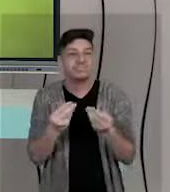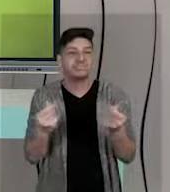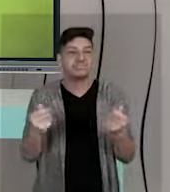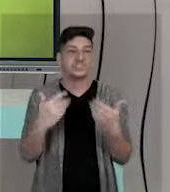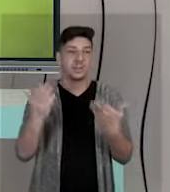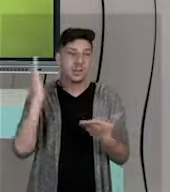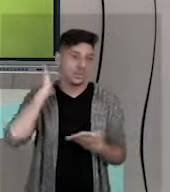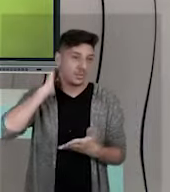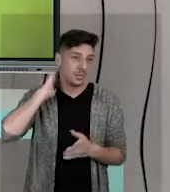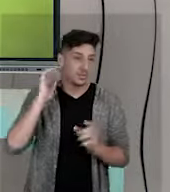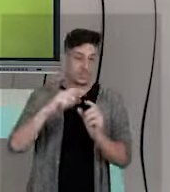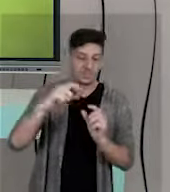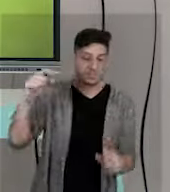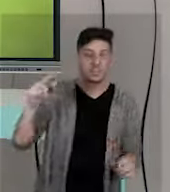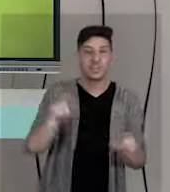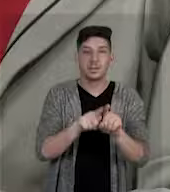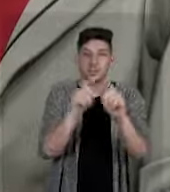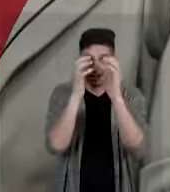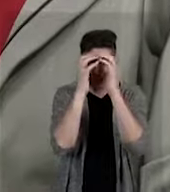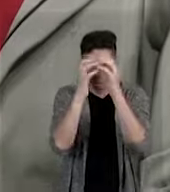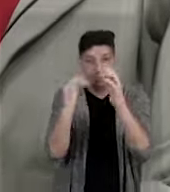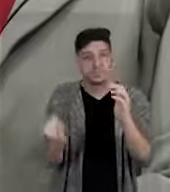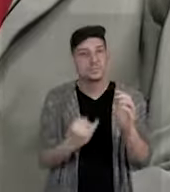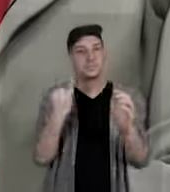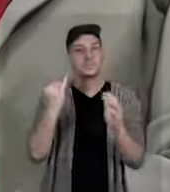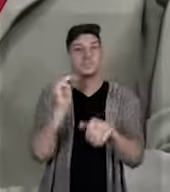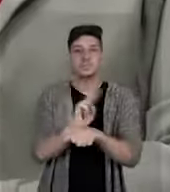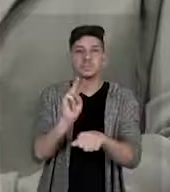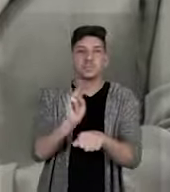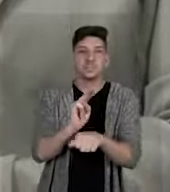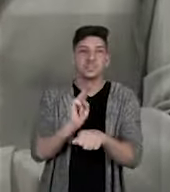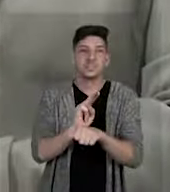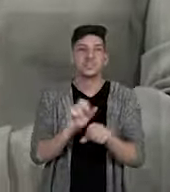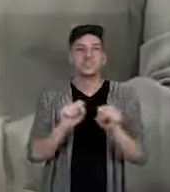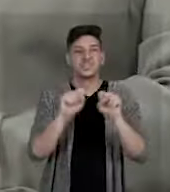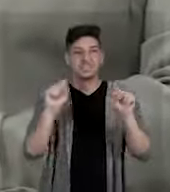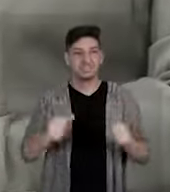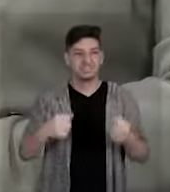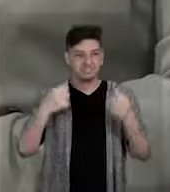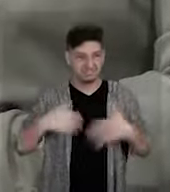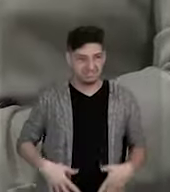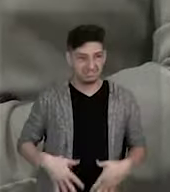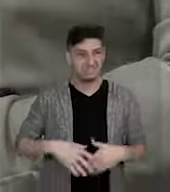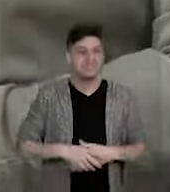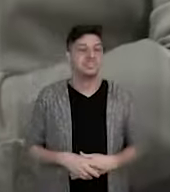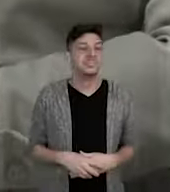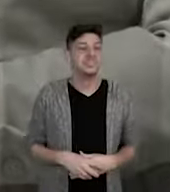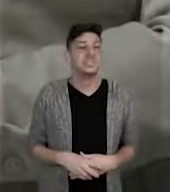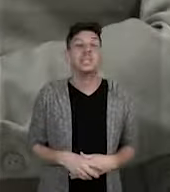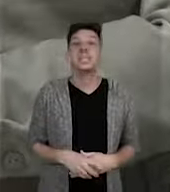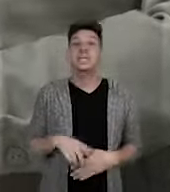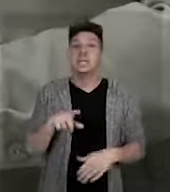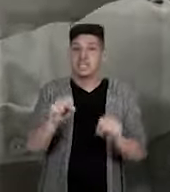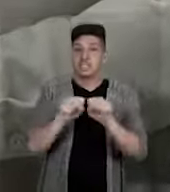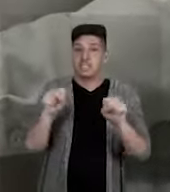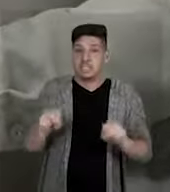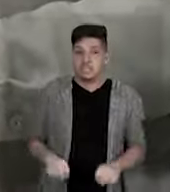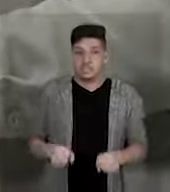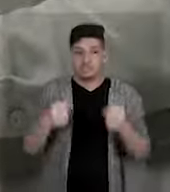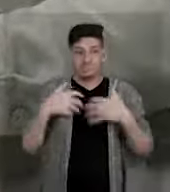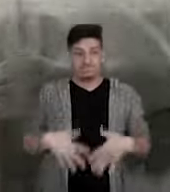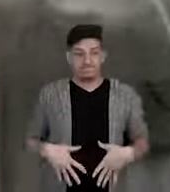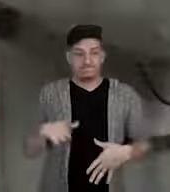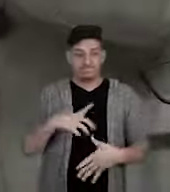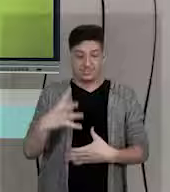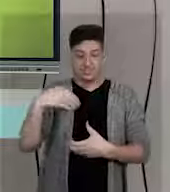caixa craniana, ela é fundamental para proteger essa parte do nosso sistema nervoso. E essa parte do sistema nervoso que fica contida aqui dentro,